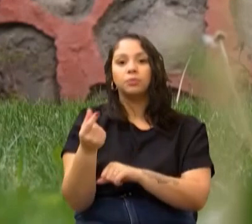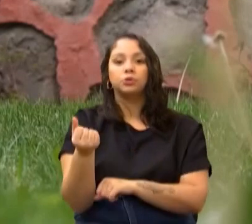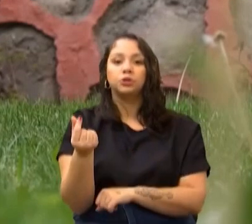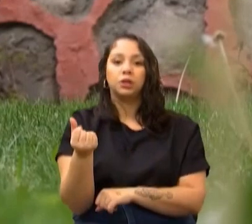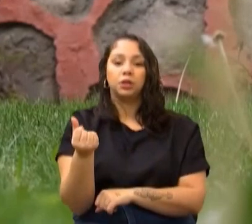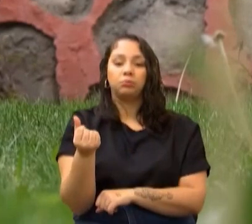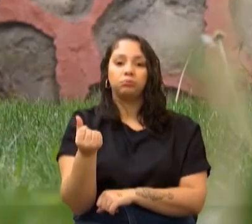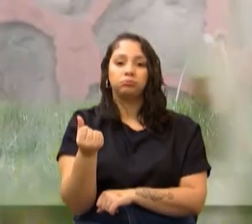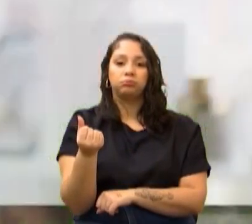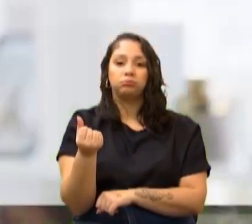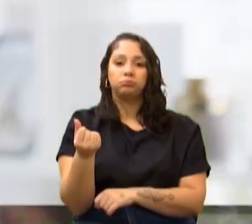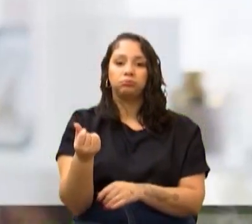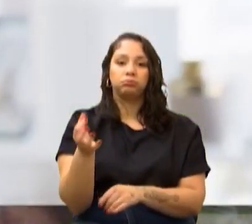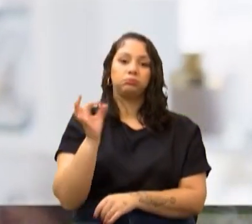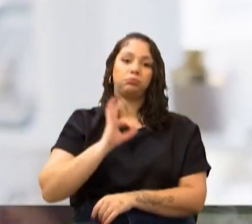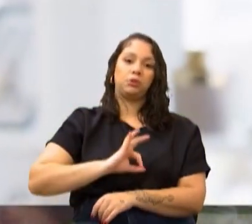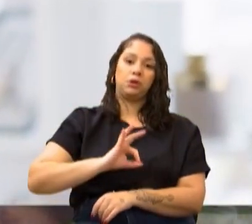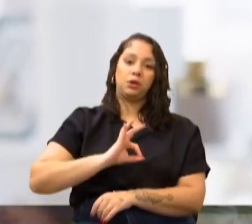por dinheiro.